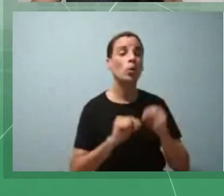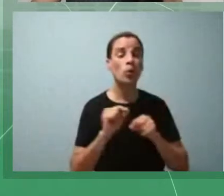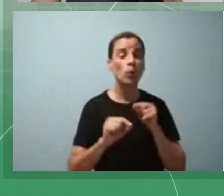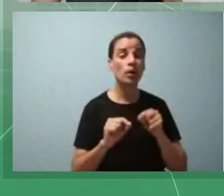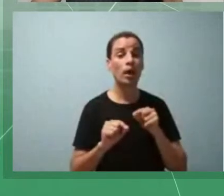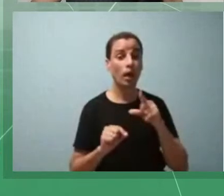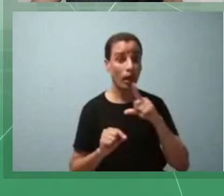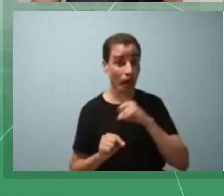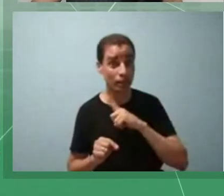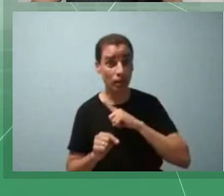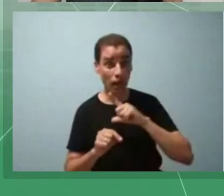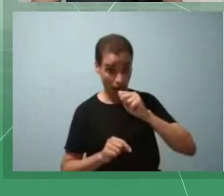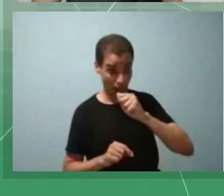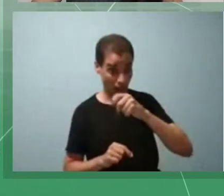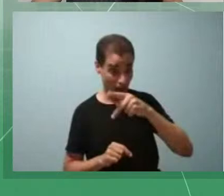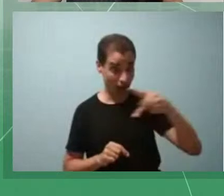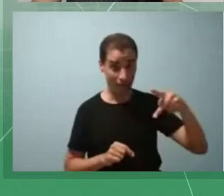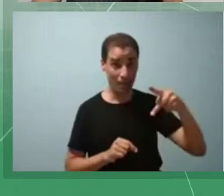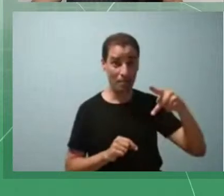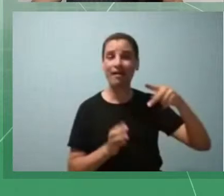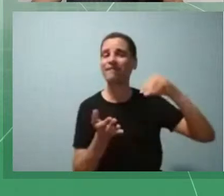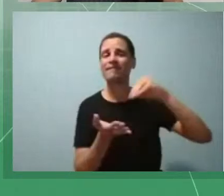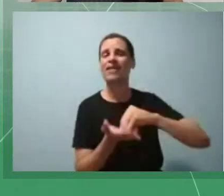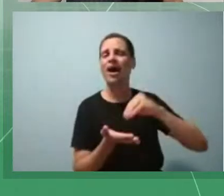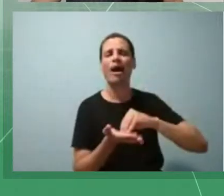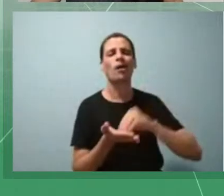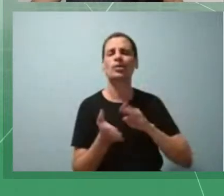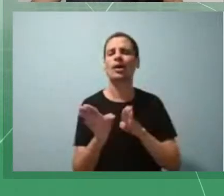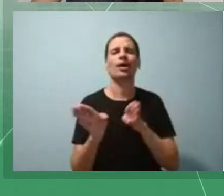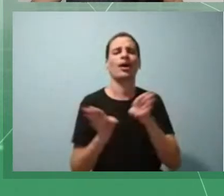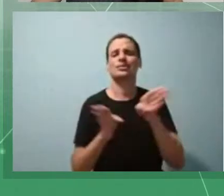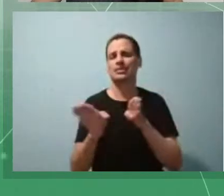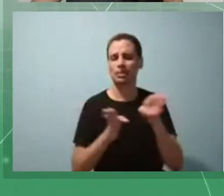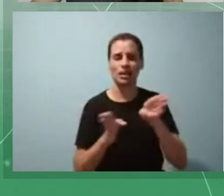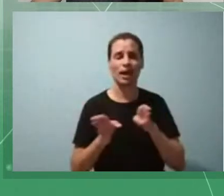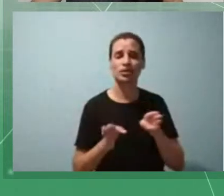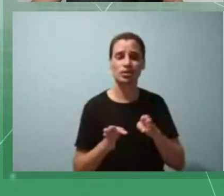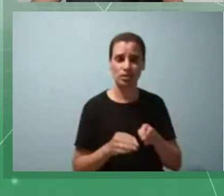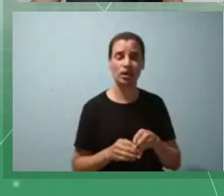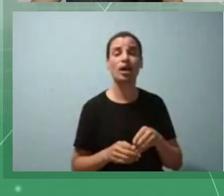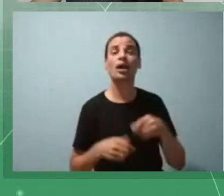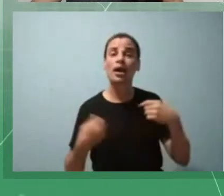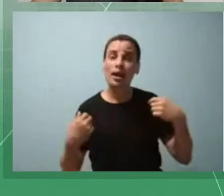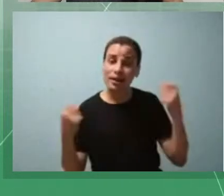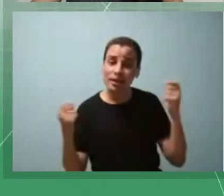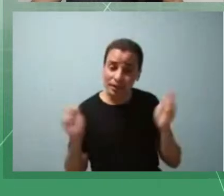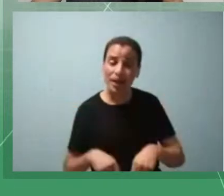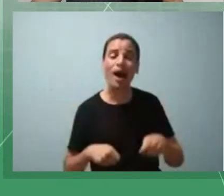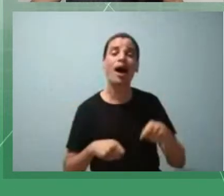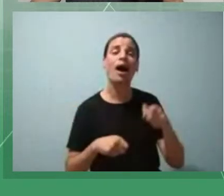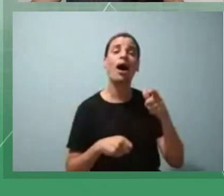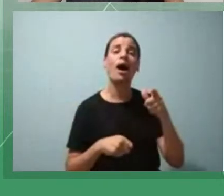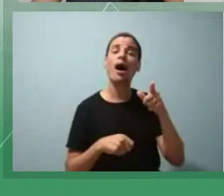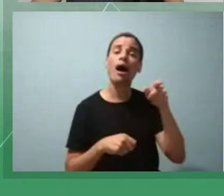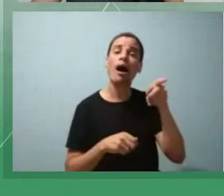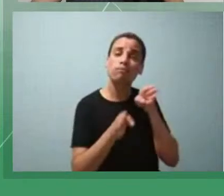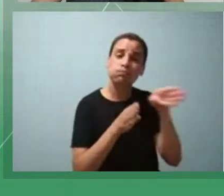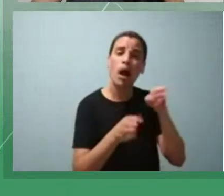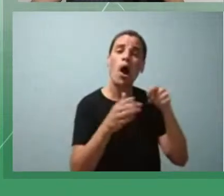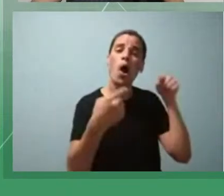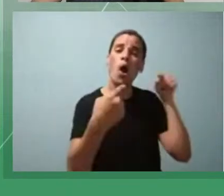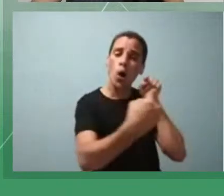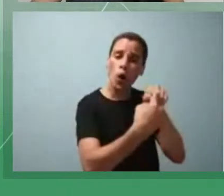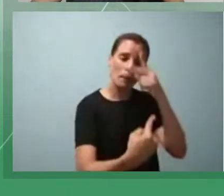muitos aplicativos carecem de acessibilidade, que possam atender pessoas com deficiência, não sendo